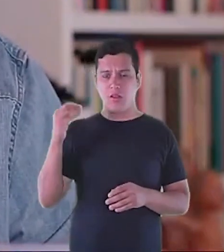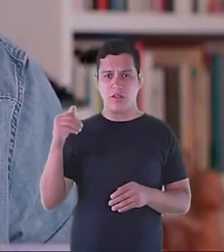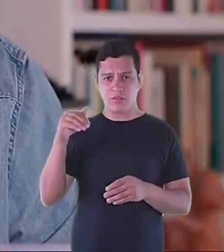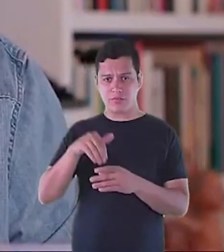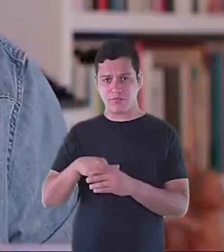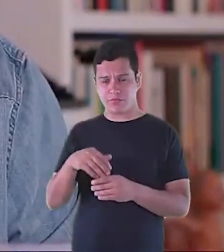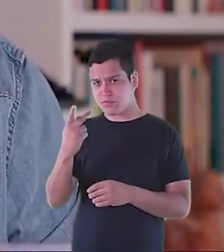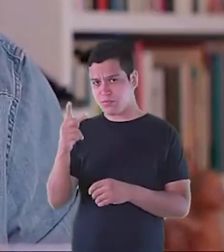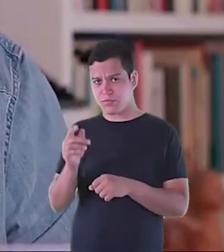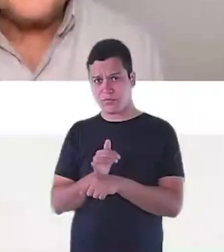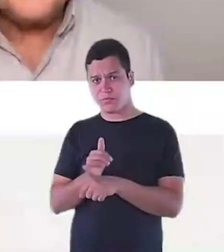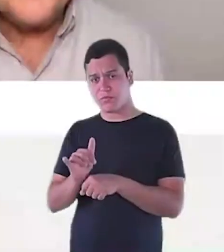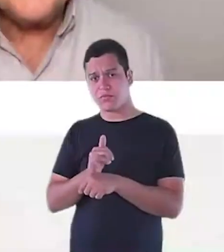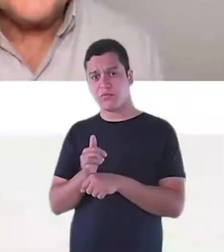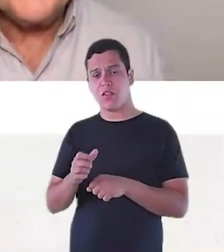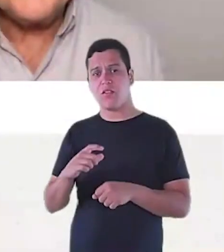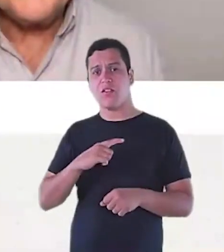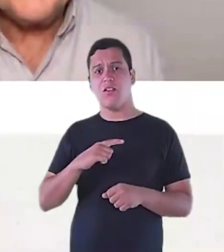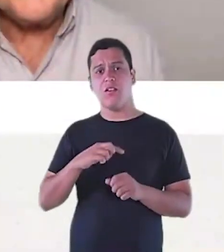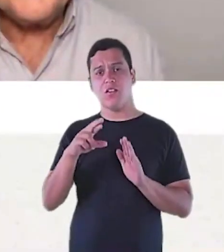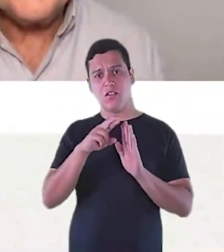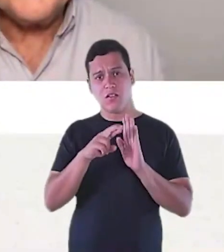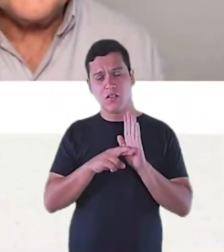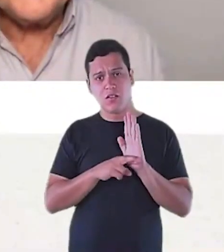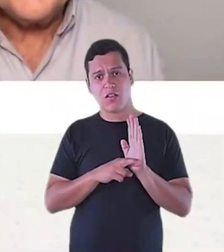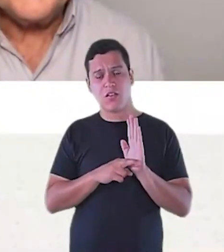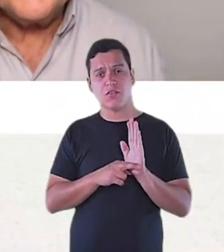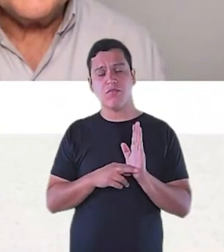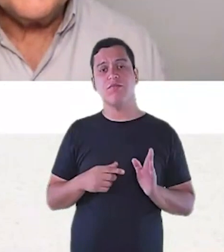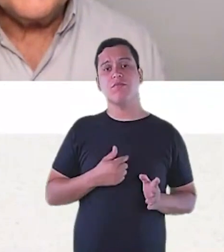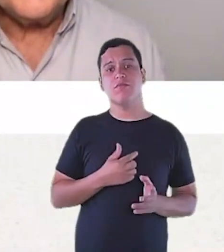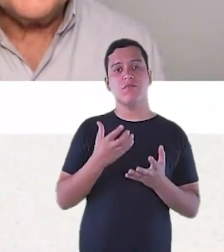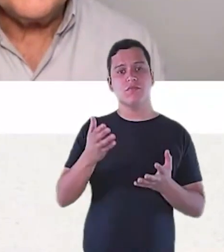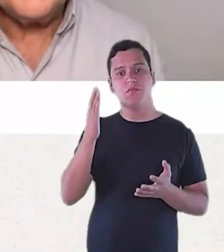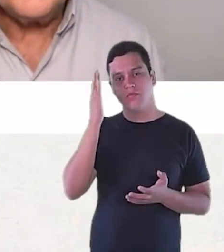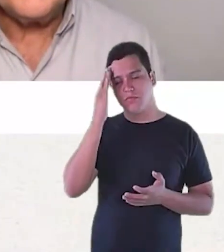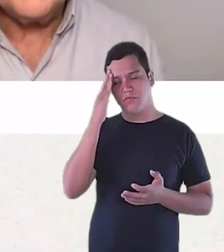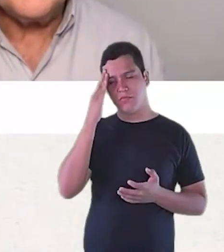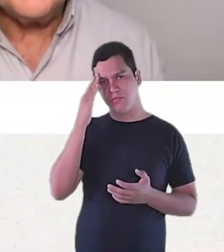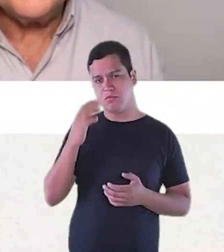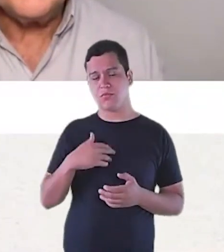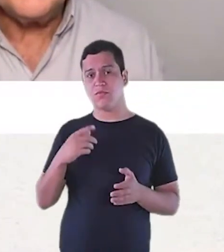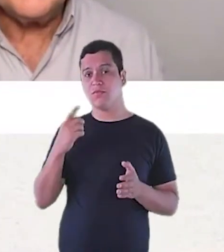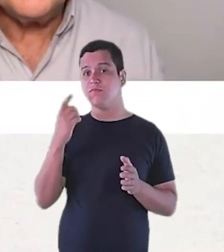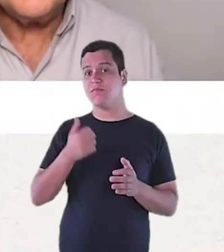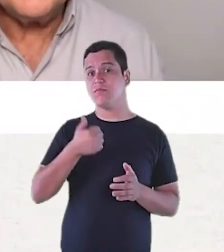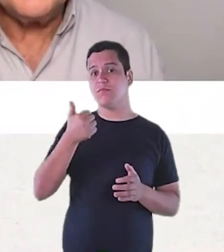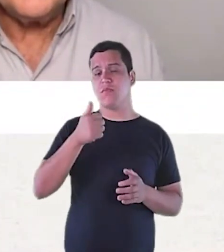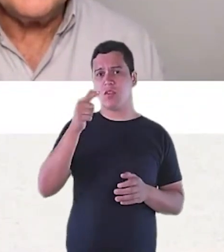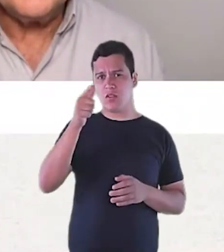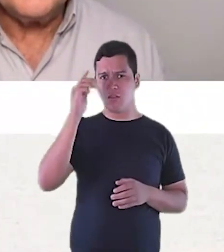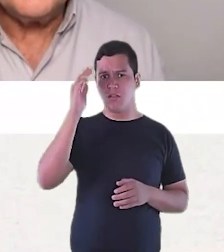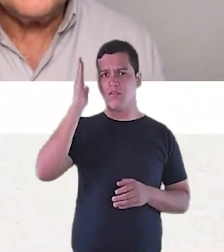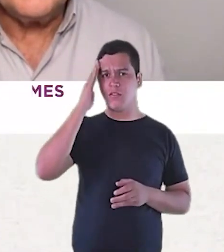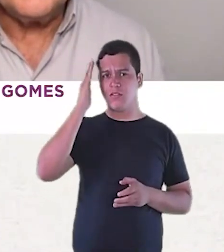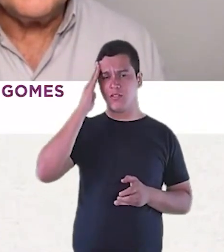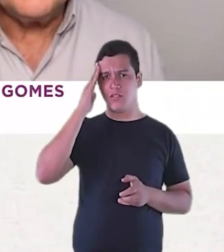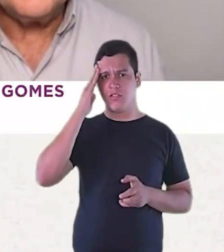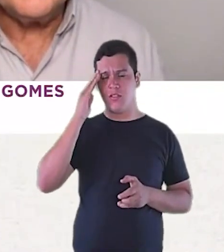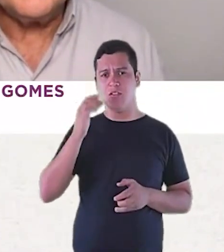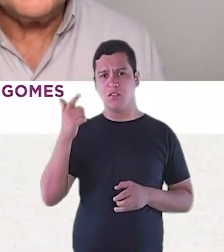sobre a disciplina. Mas eu quero primeiro perguntar a você que está nos assistindo se você consegue resistir